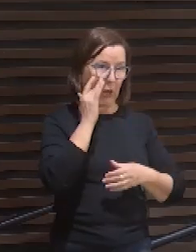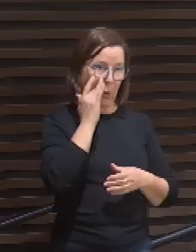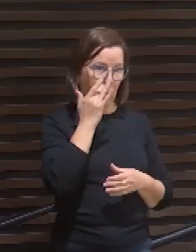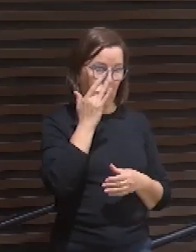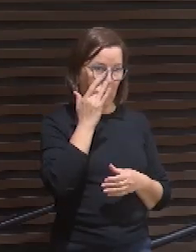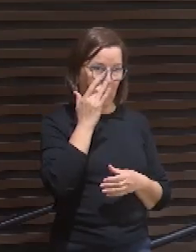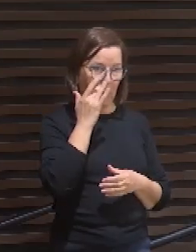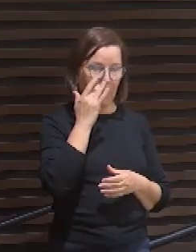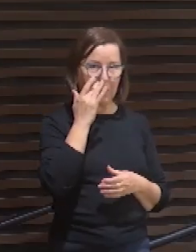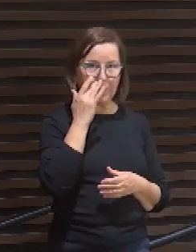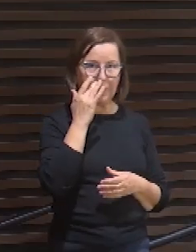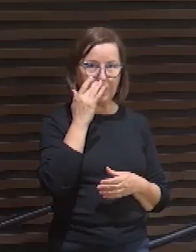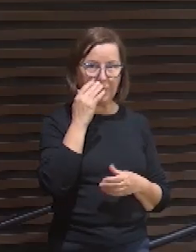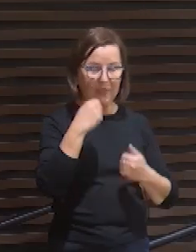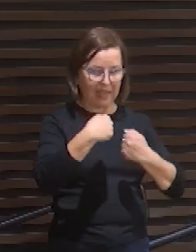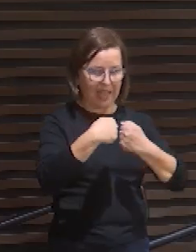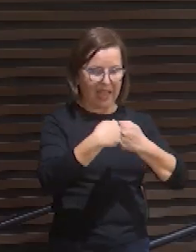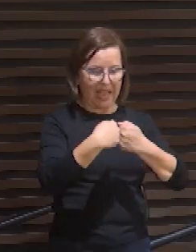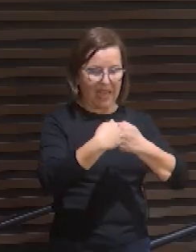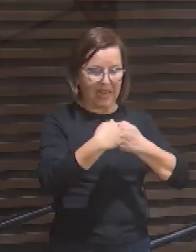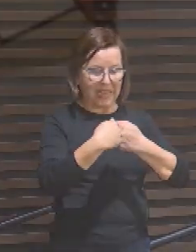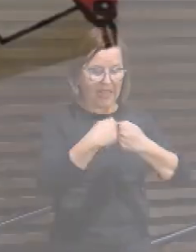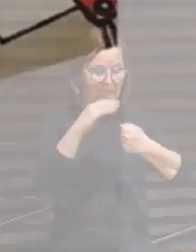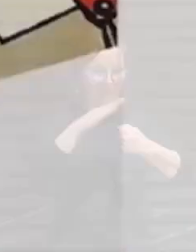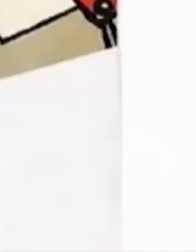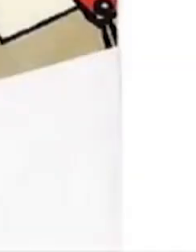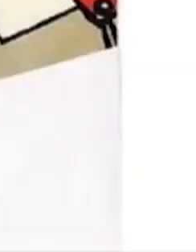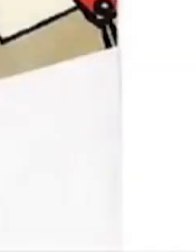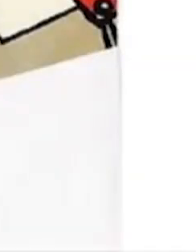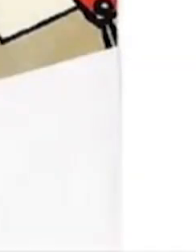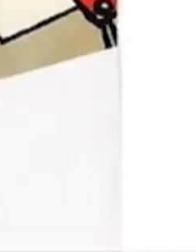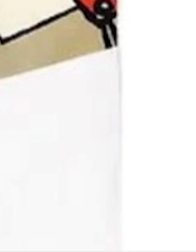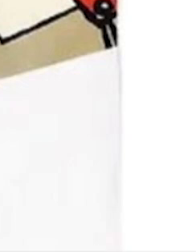em cima da arca estava